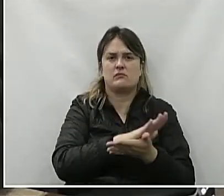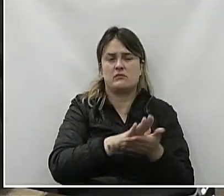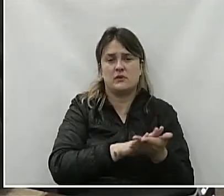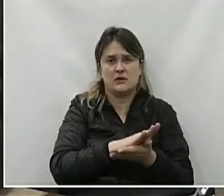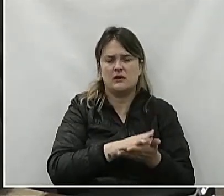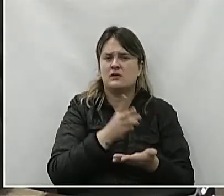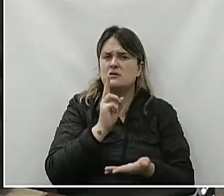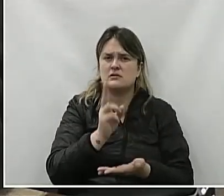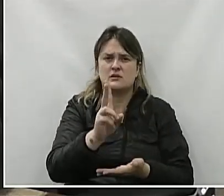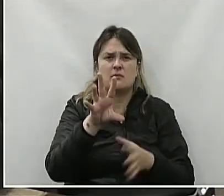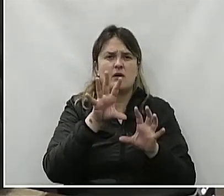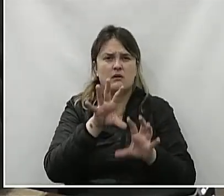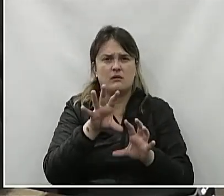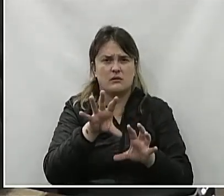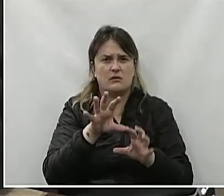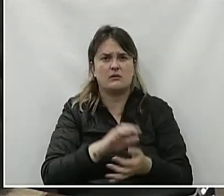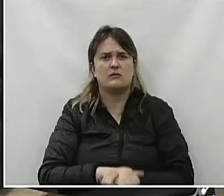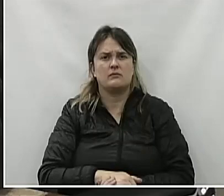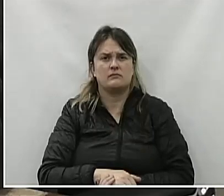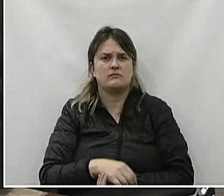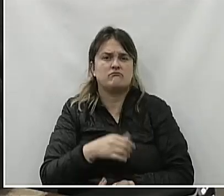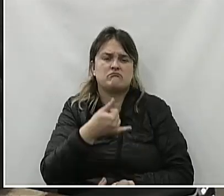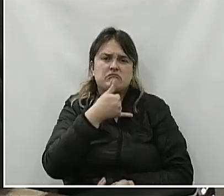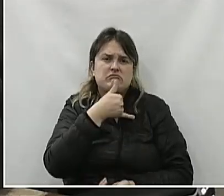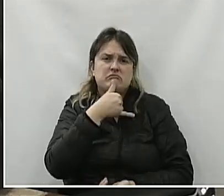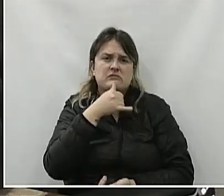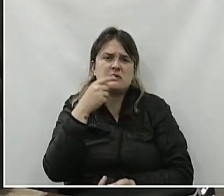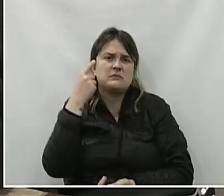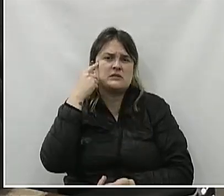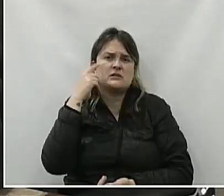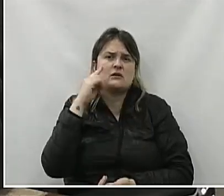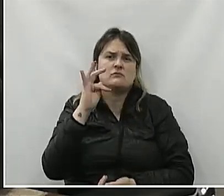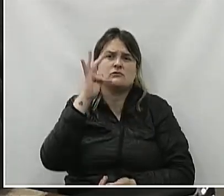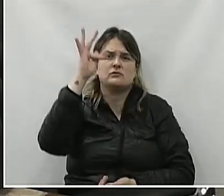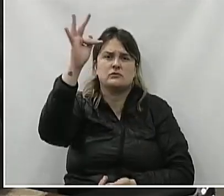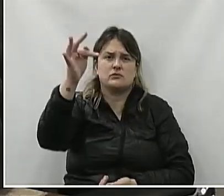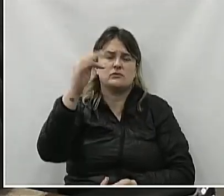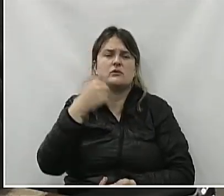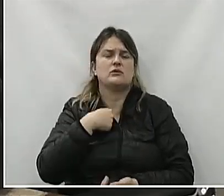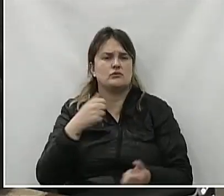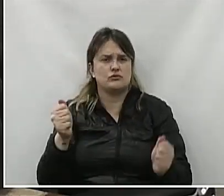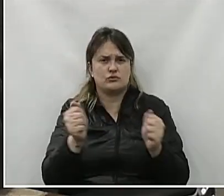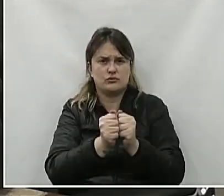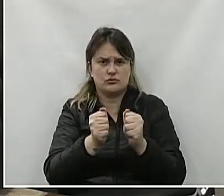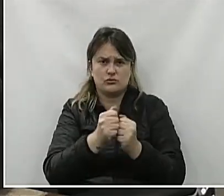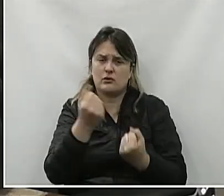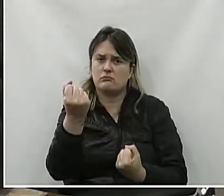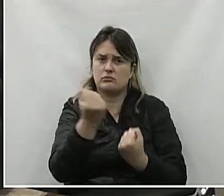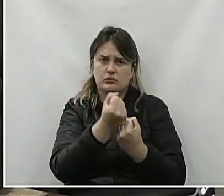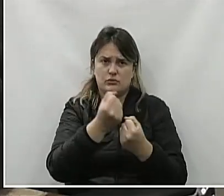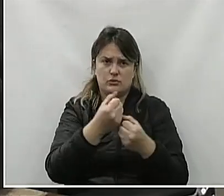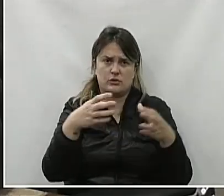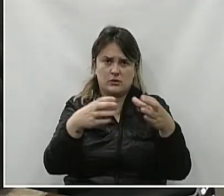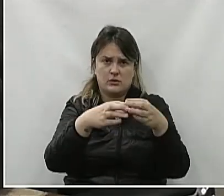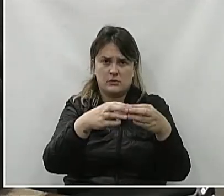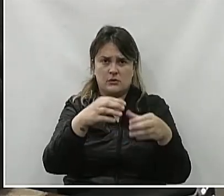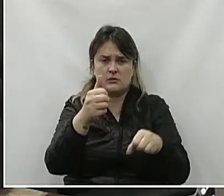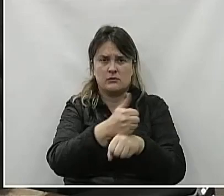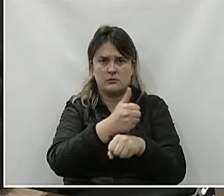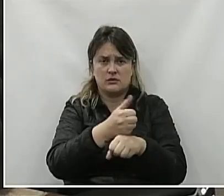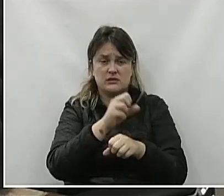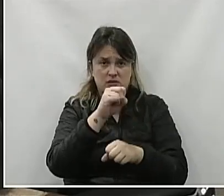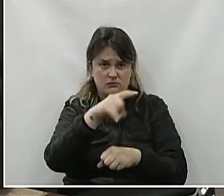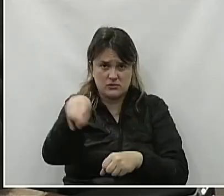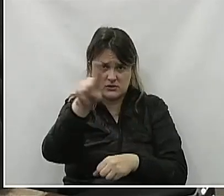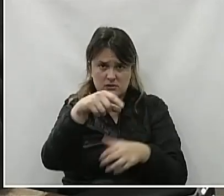e sempre foi assim sempre será assim então eu estou junto essa classe qualquer